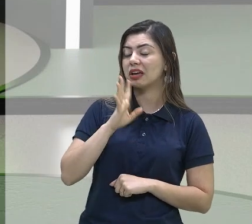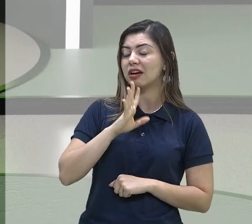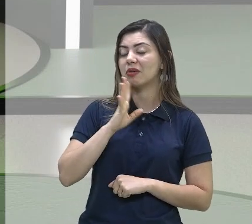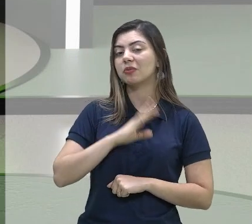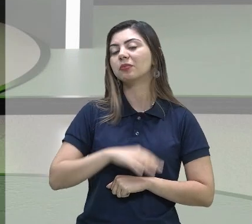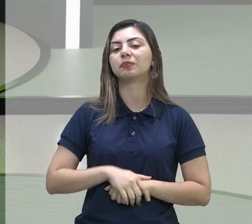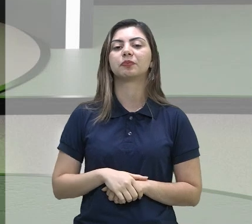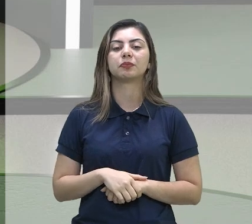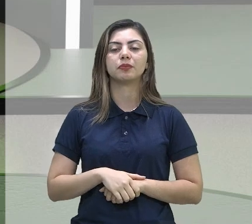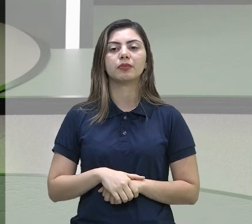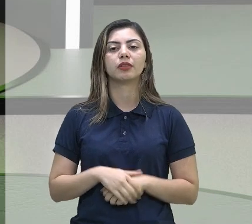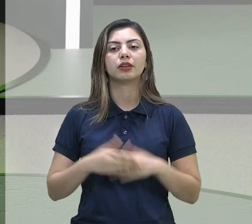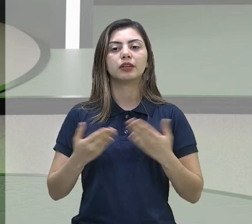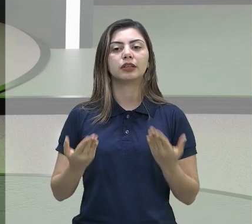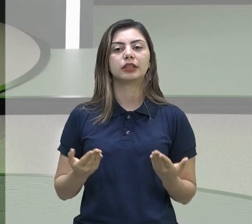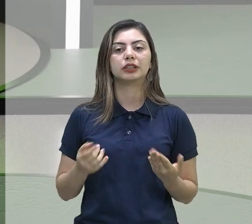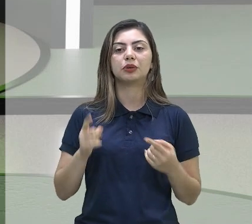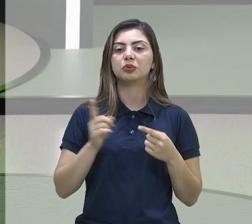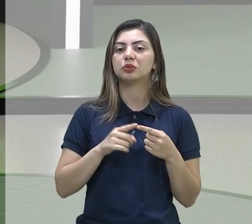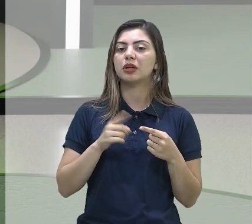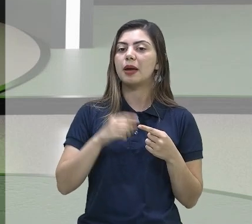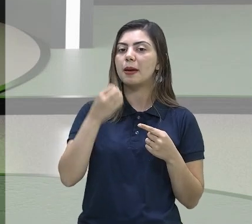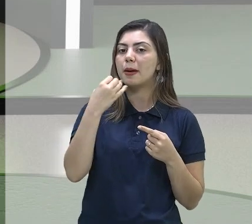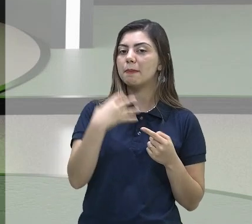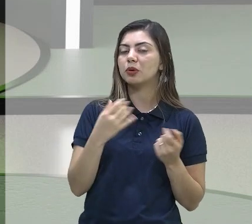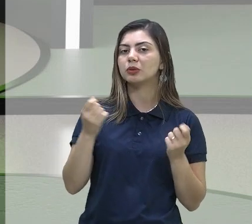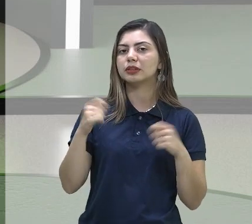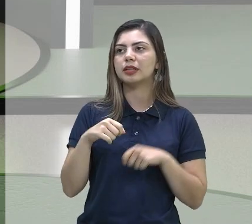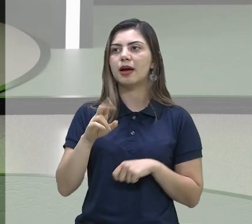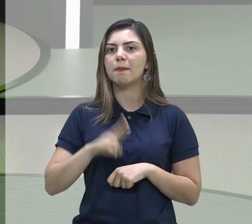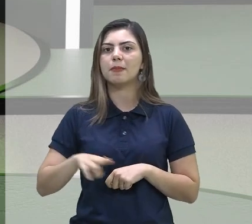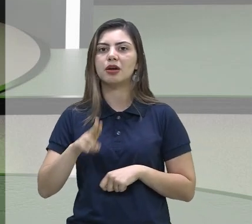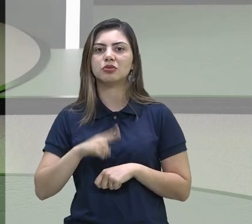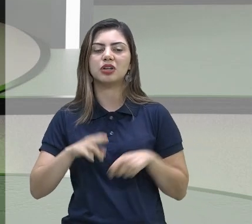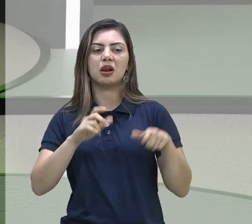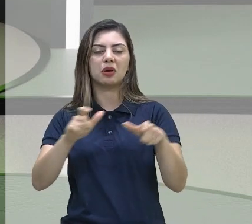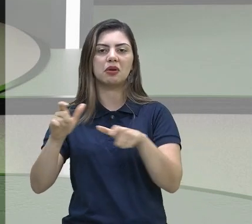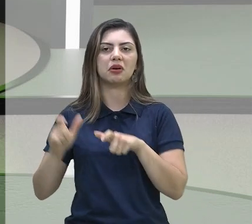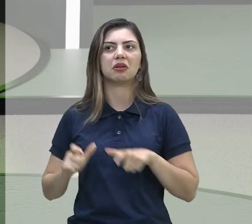ambiente, tornando-os altamente versáteis em diversas aplicações